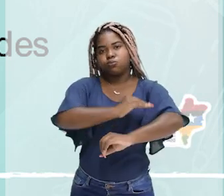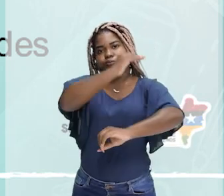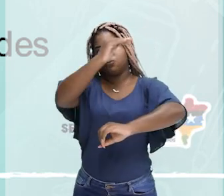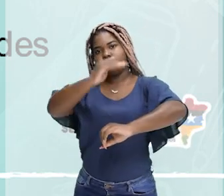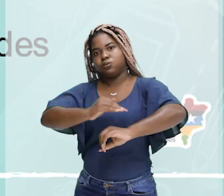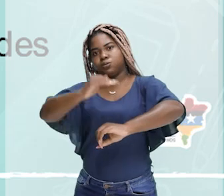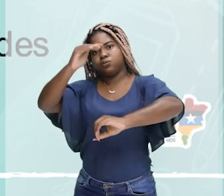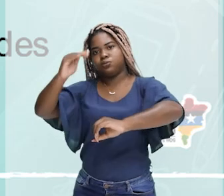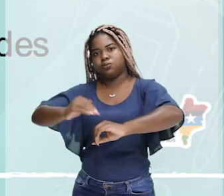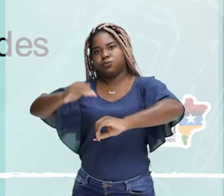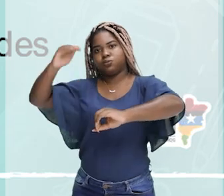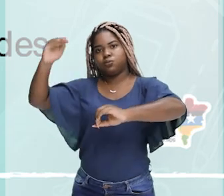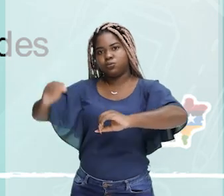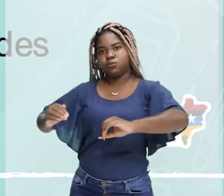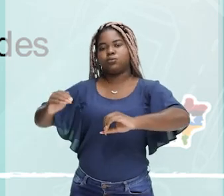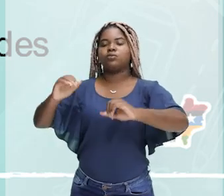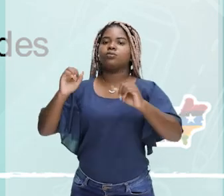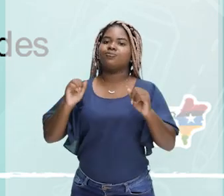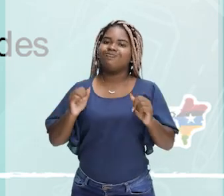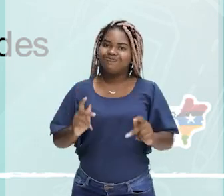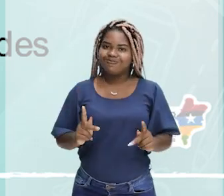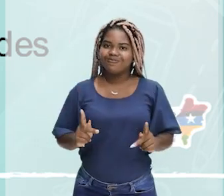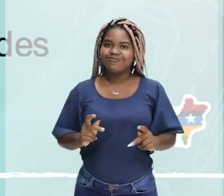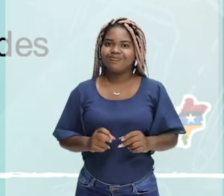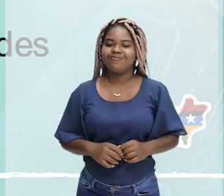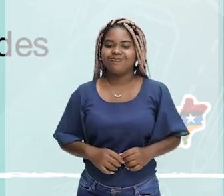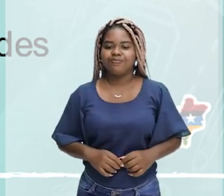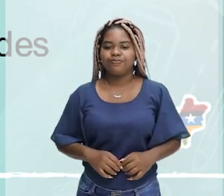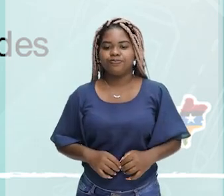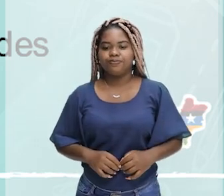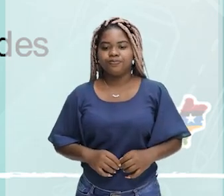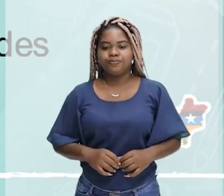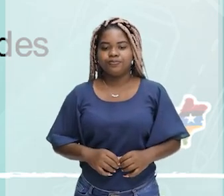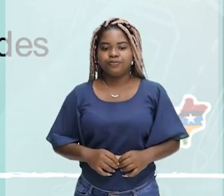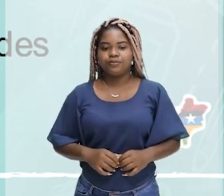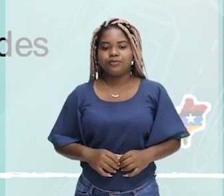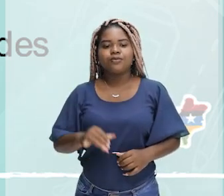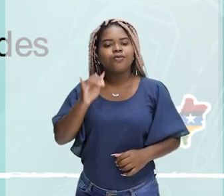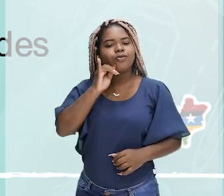da Terra, ou seja, elas surgem, né, as grandes cadeias de montanhas a partir desse